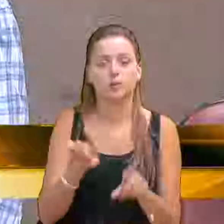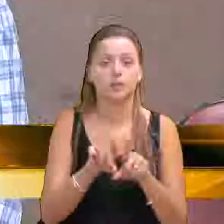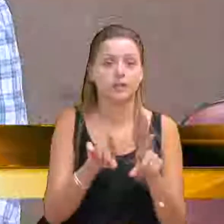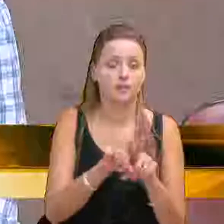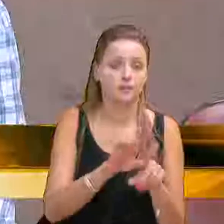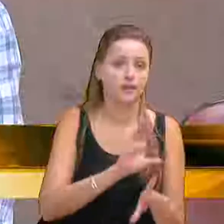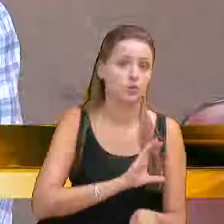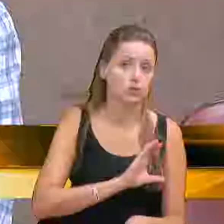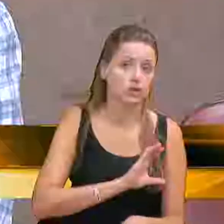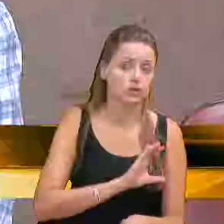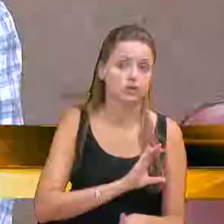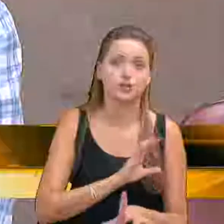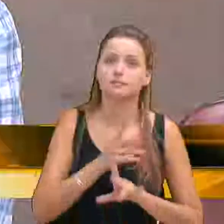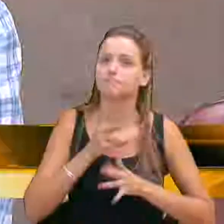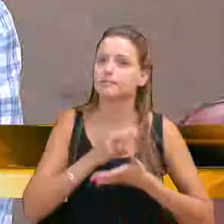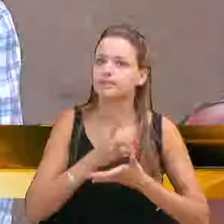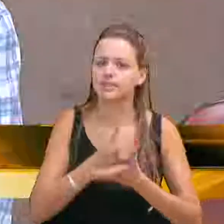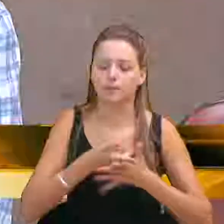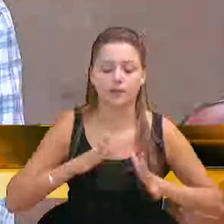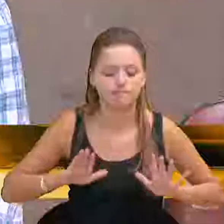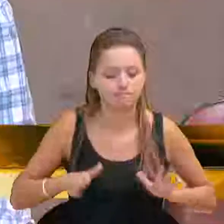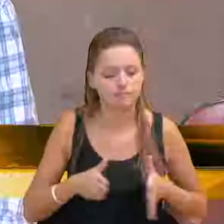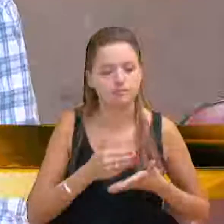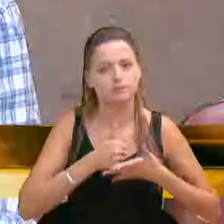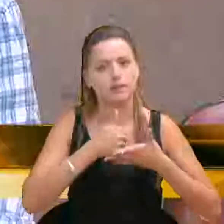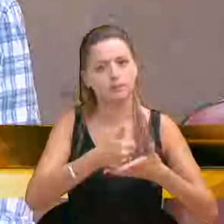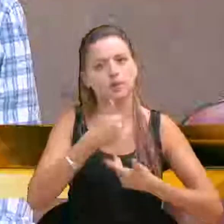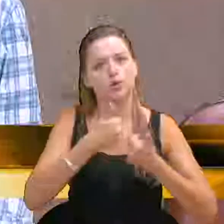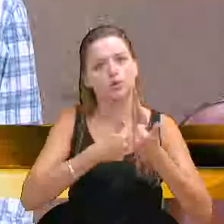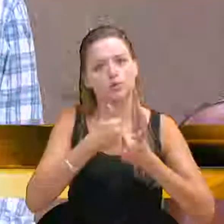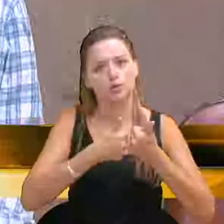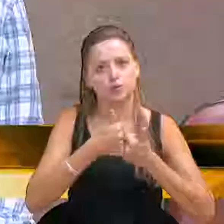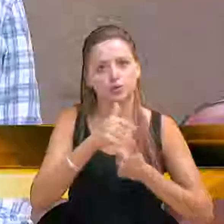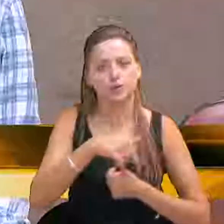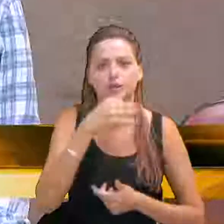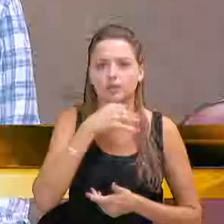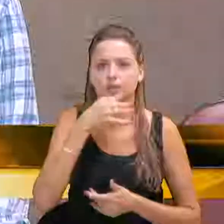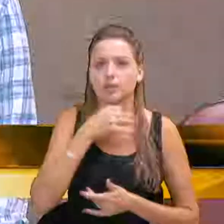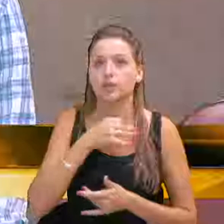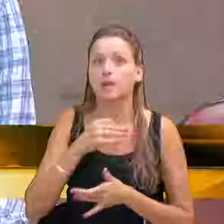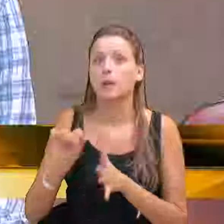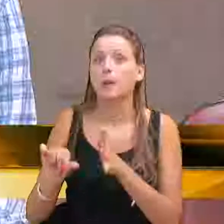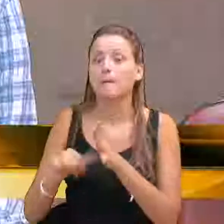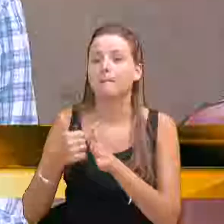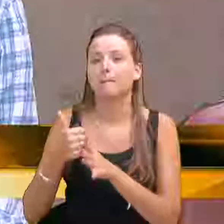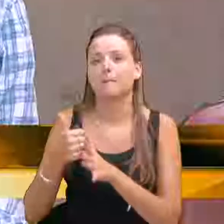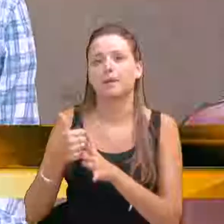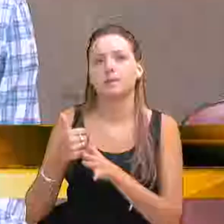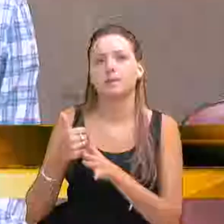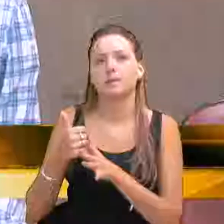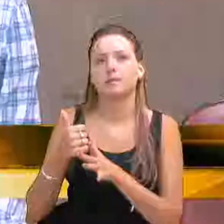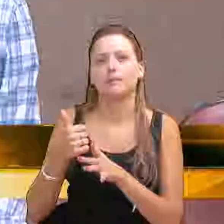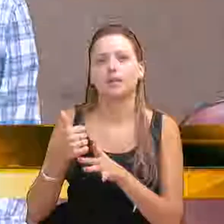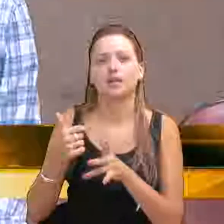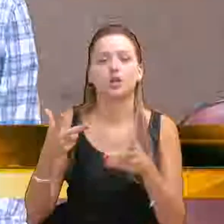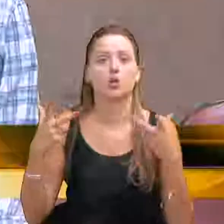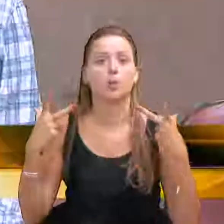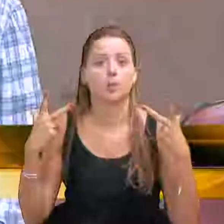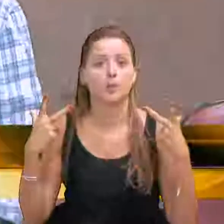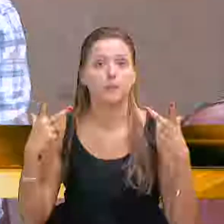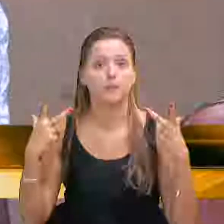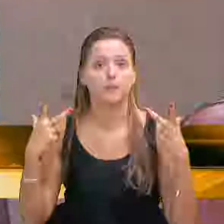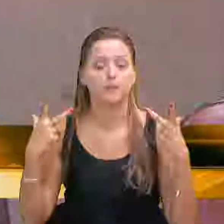em Caxias do Sul, um dos primeiros pilotos que a nossa cidade teve, entusiasta do automobilismo,